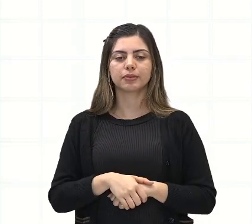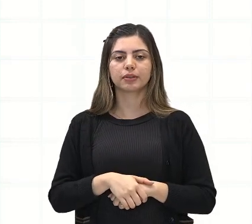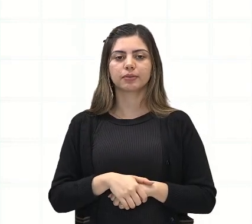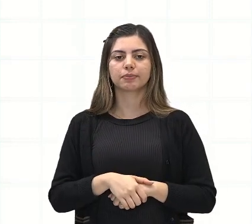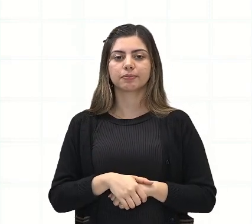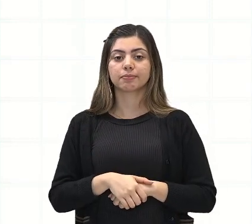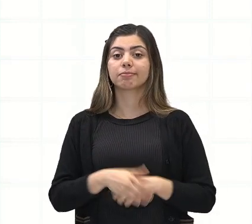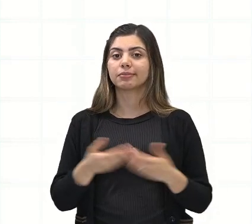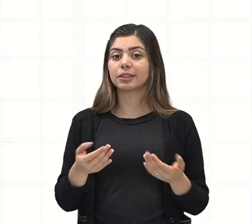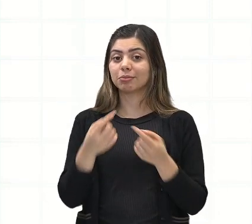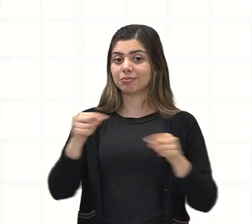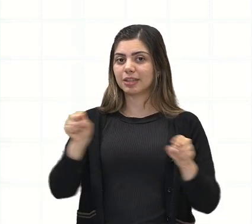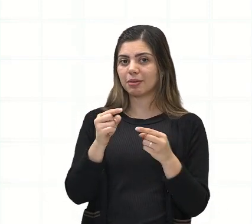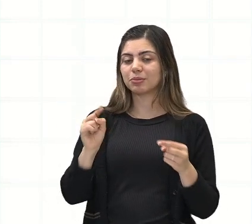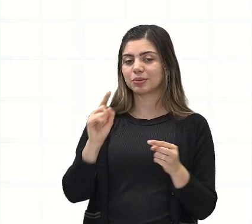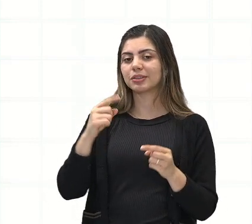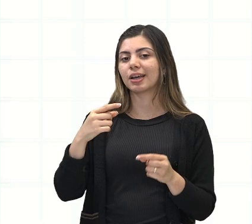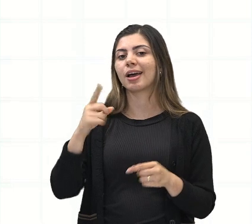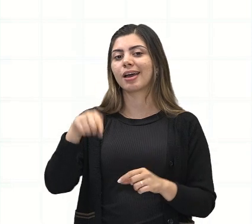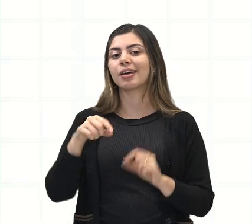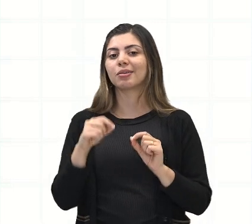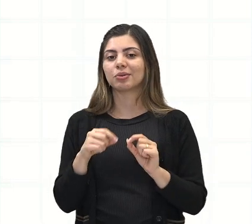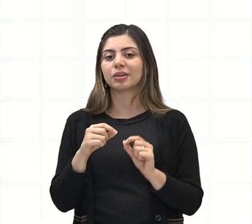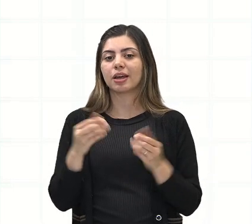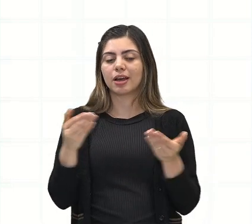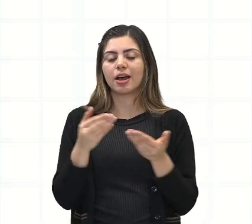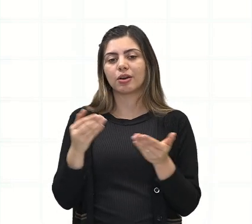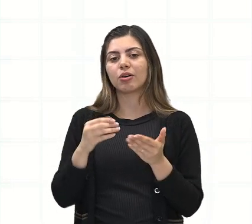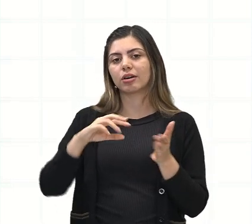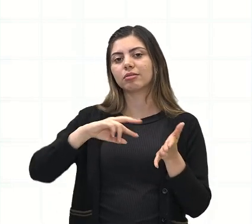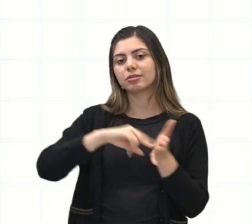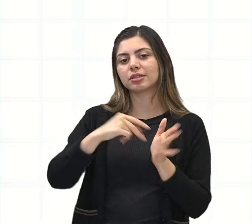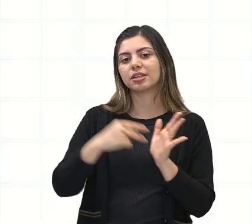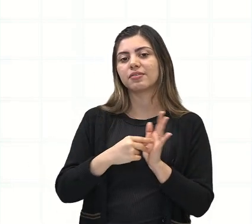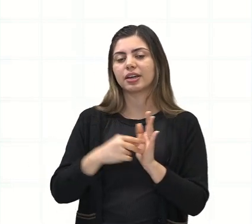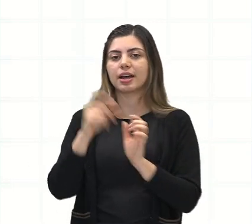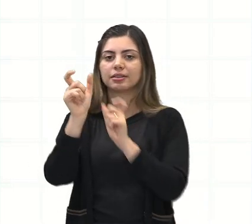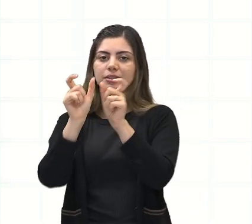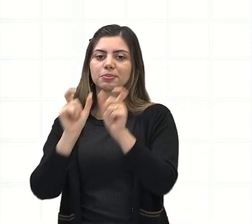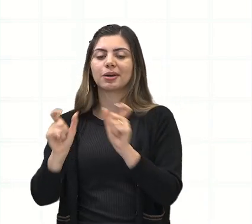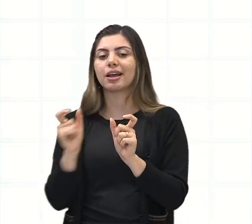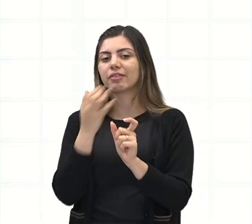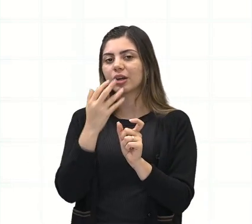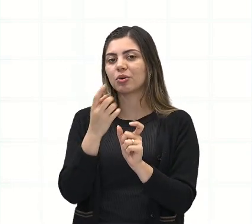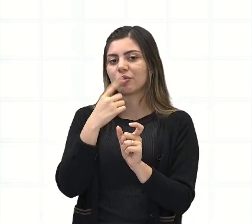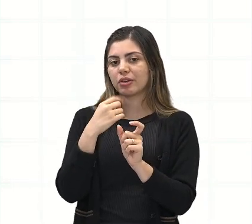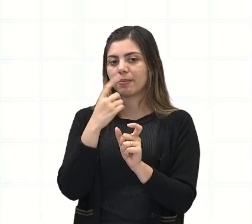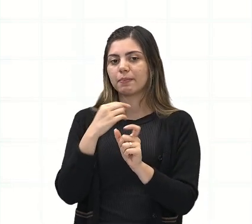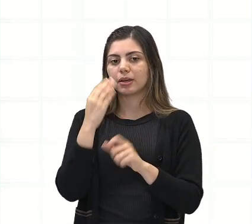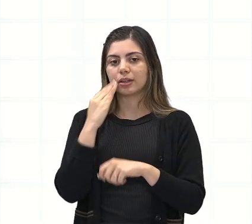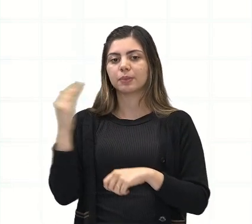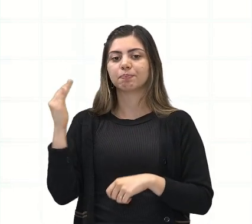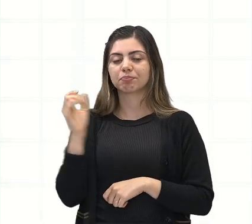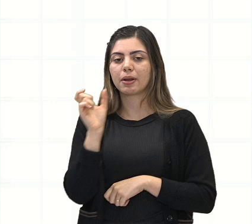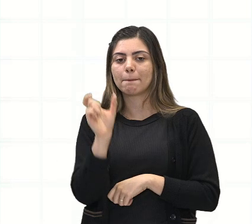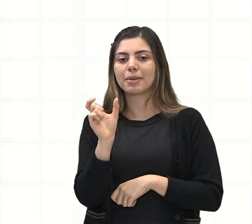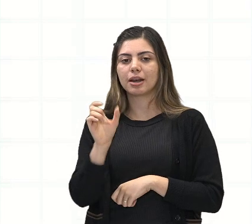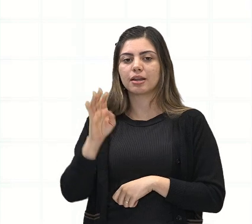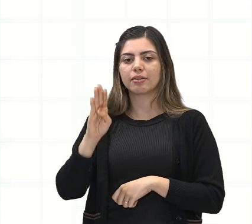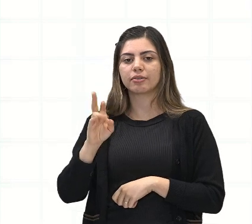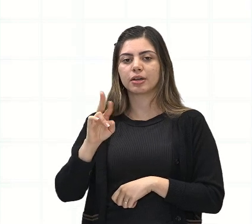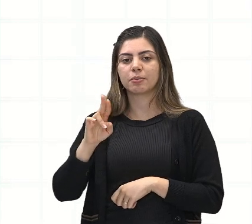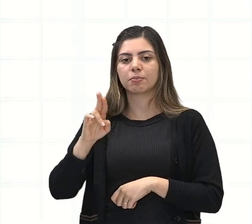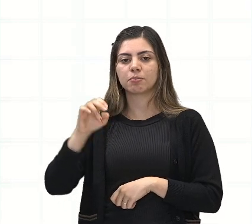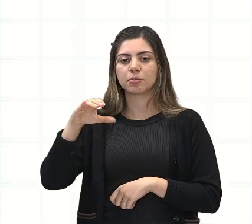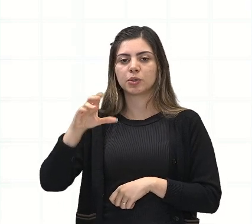Acho que na nossa música que nós falamos, uma espécie de glossário do Sound do Approach, para explicar um pouquinho dessas palavras. Vim aprovar meu brunch, que é essa refeição entre o